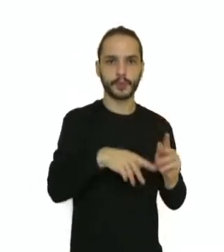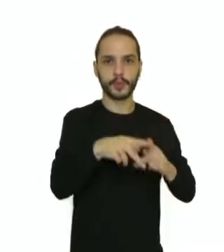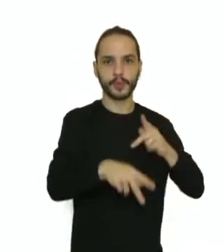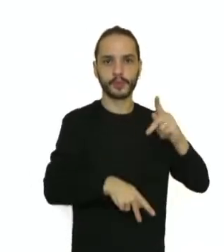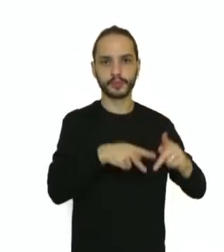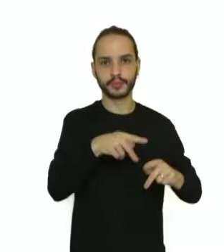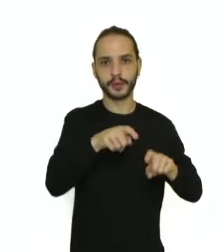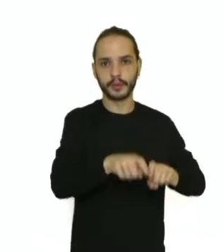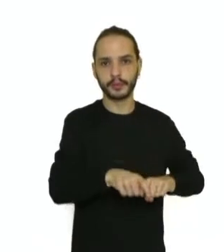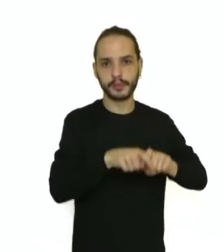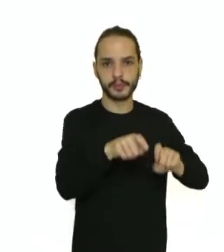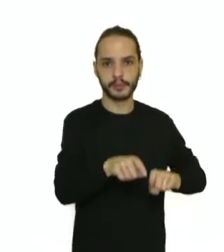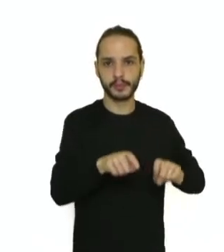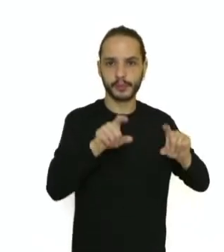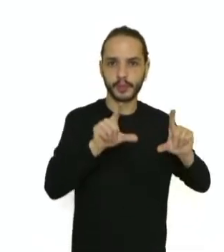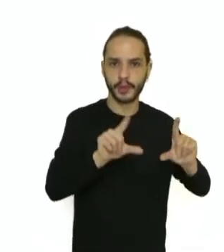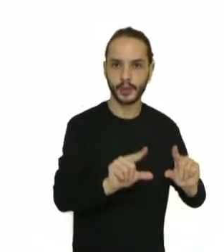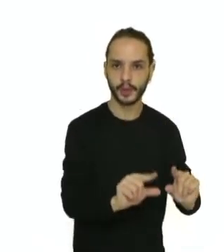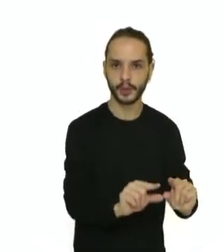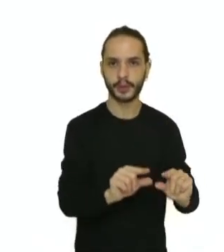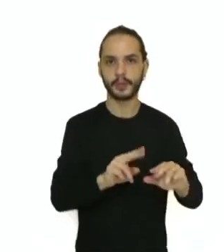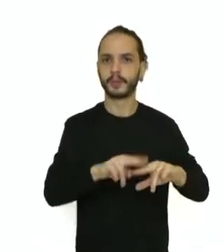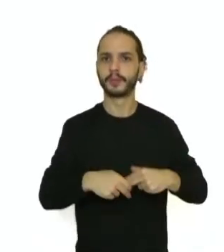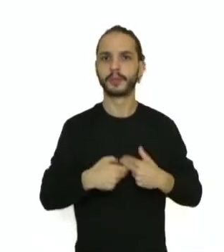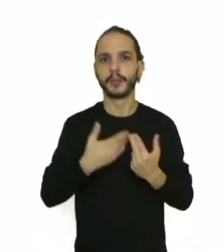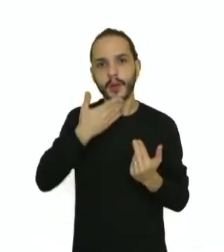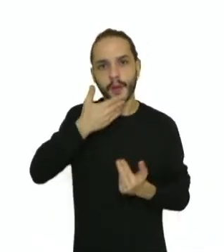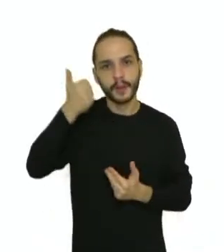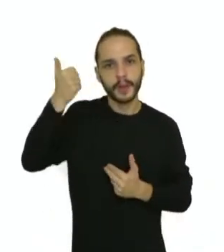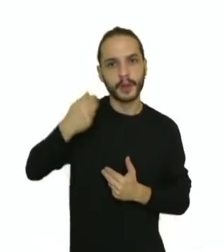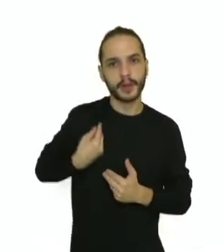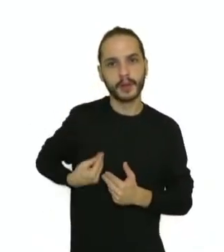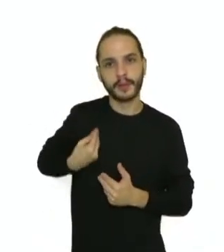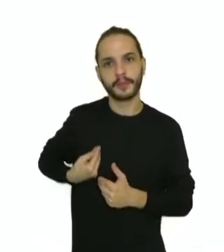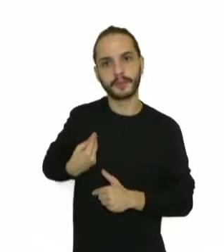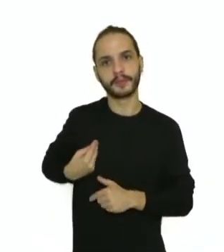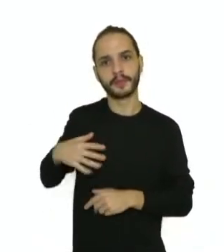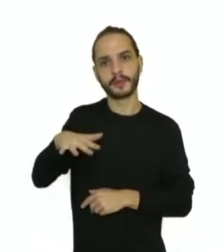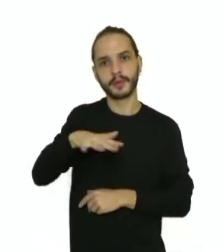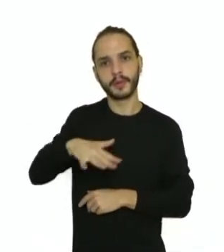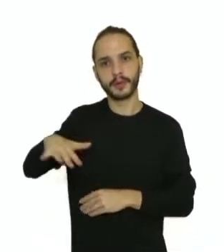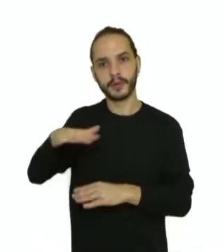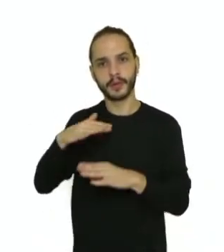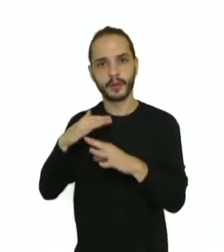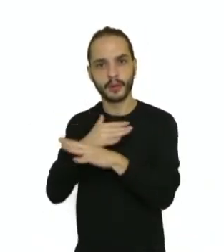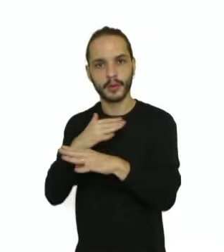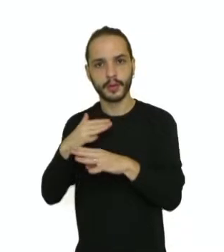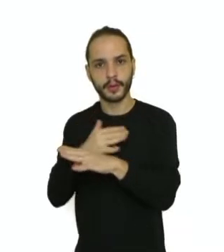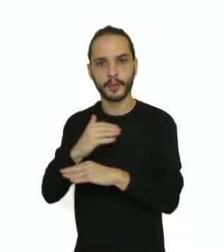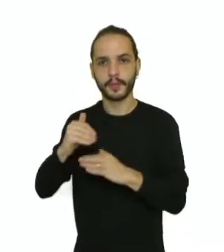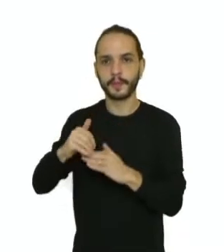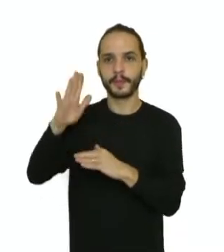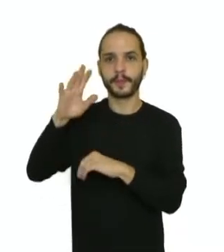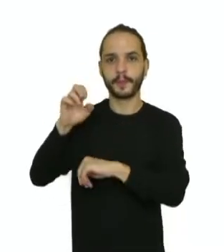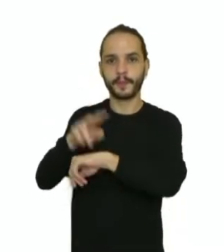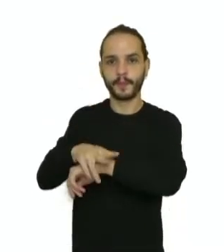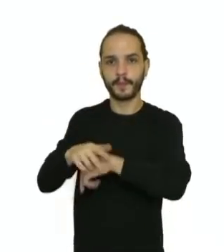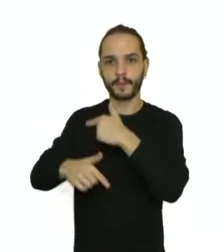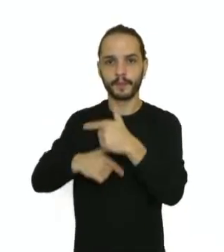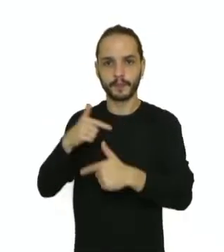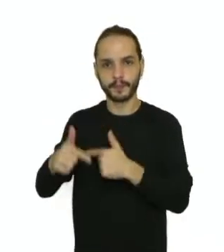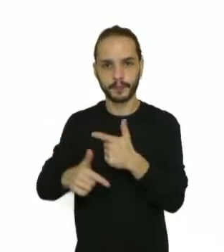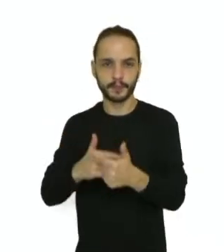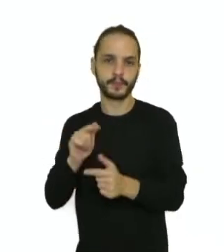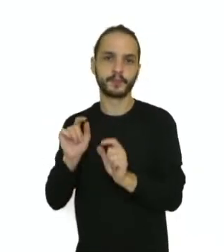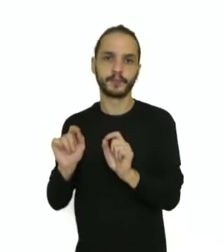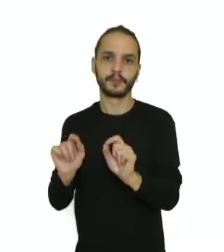rural. E isso tudo se deve a melhores condições de viver na zona urbana, a atração de mais empregos na zona urbana, também